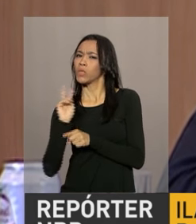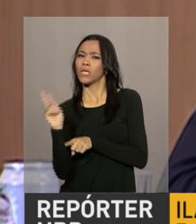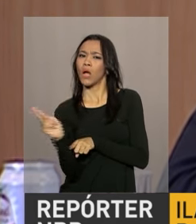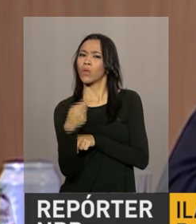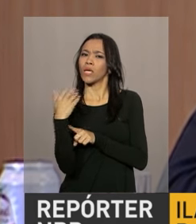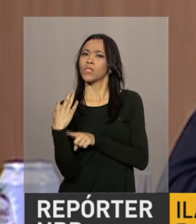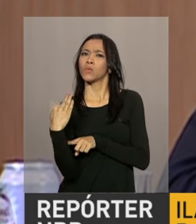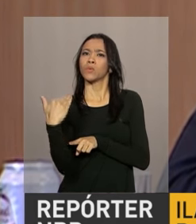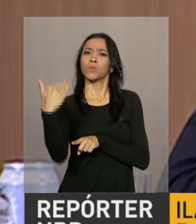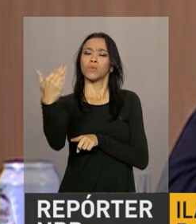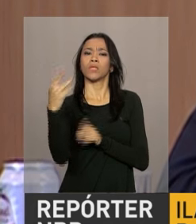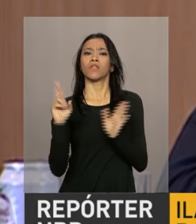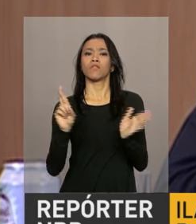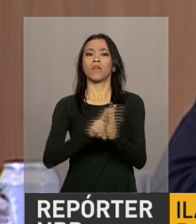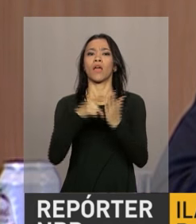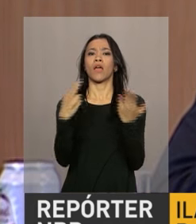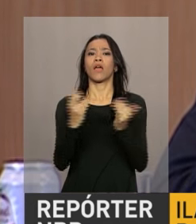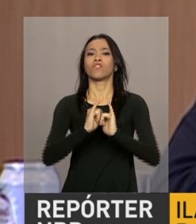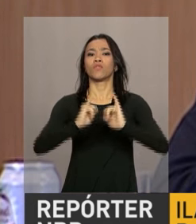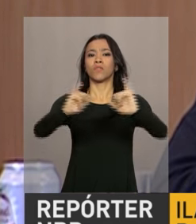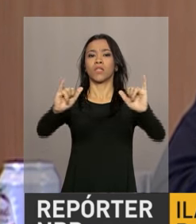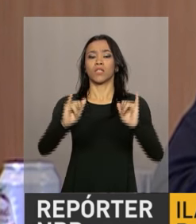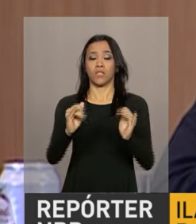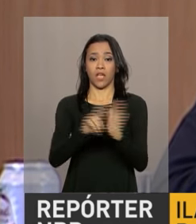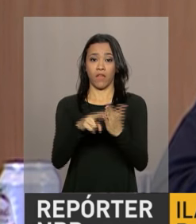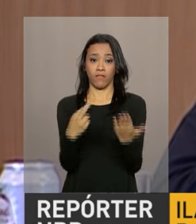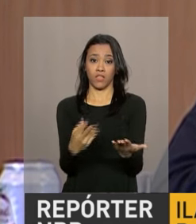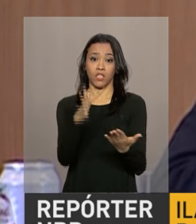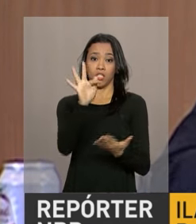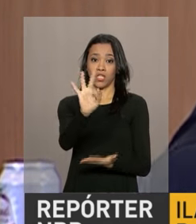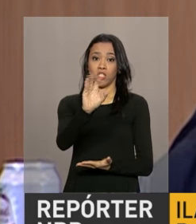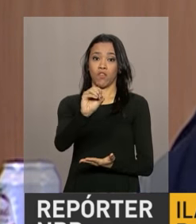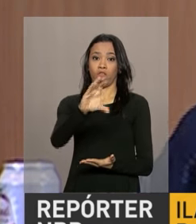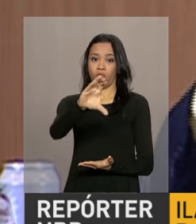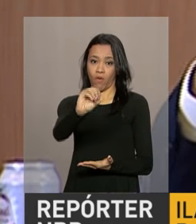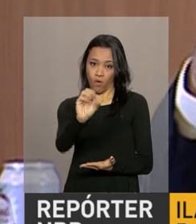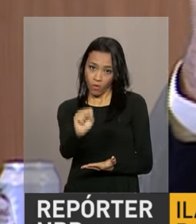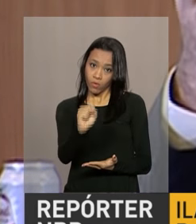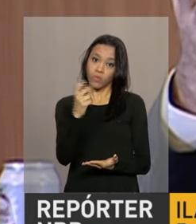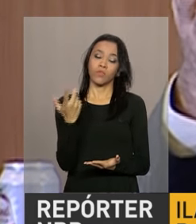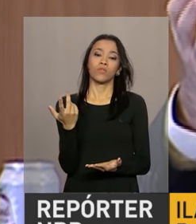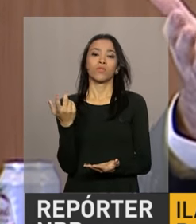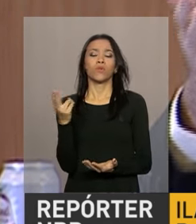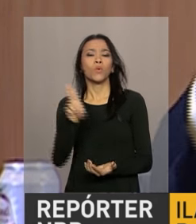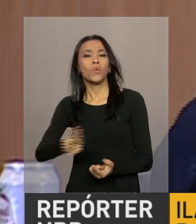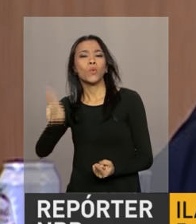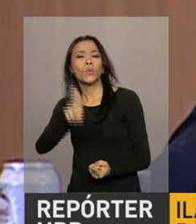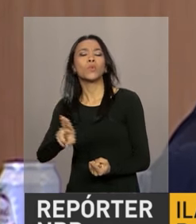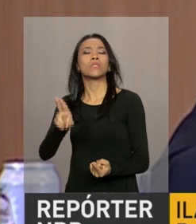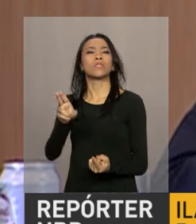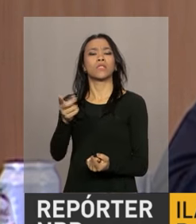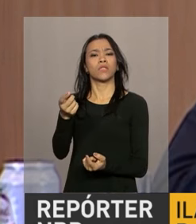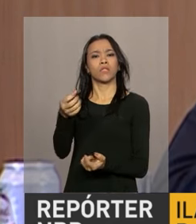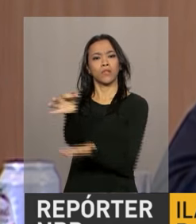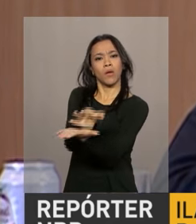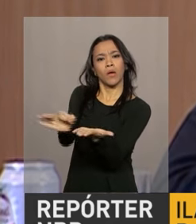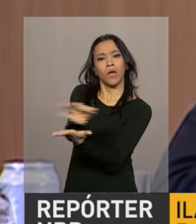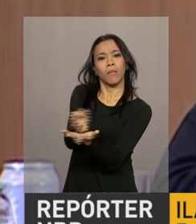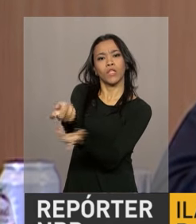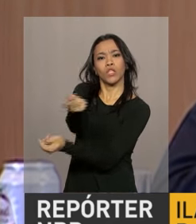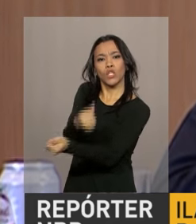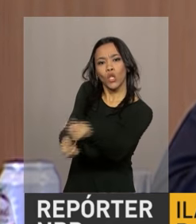Focus da expectativa de mercado. Usa as projeções para câmbio, usa a projeção para